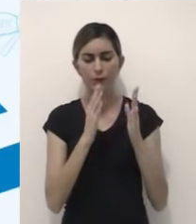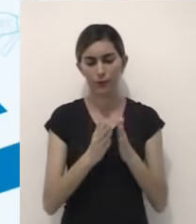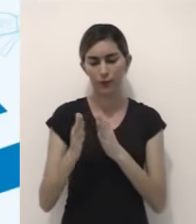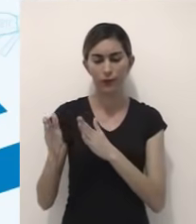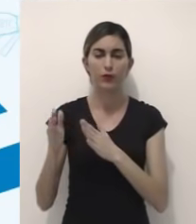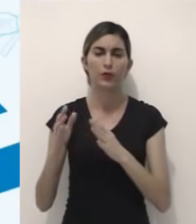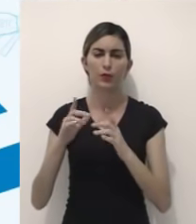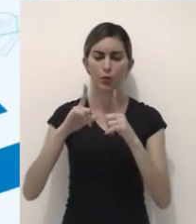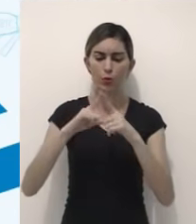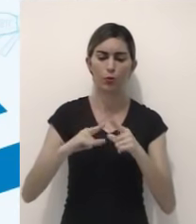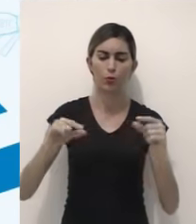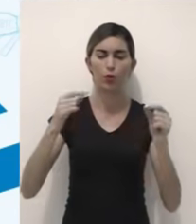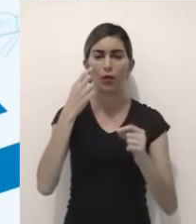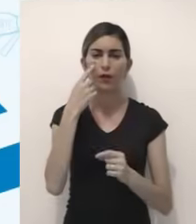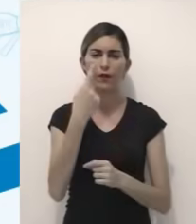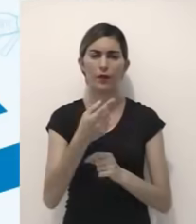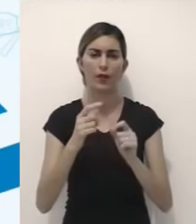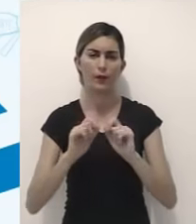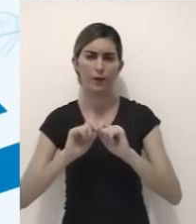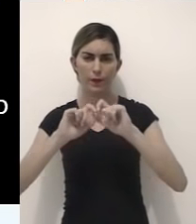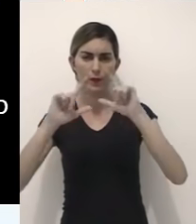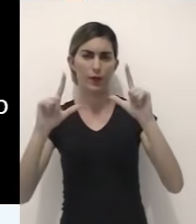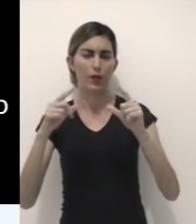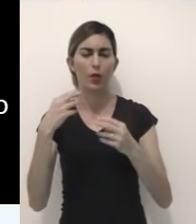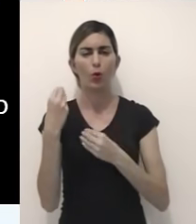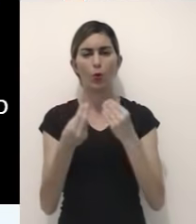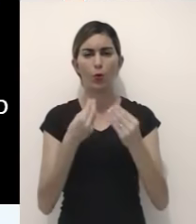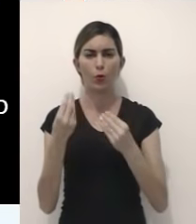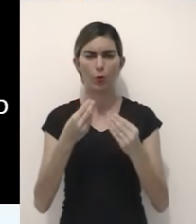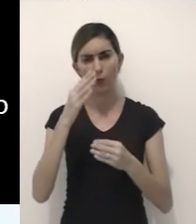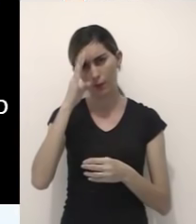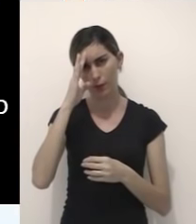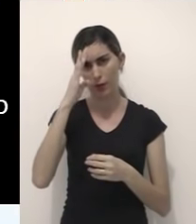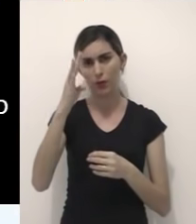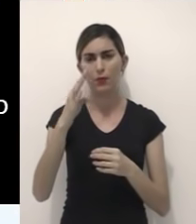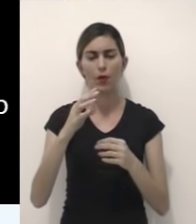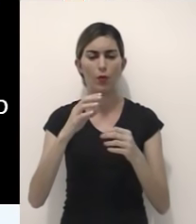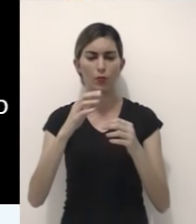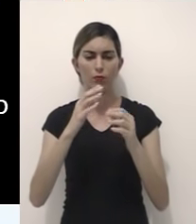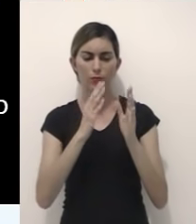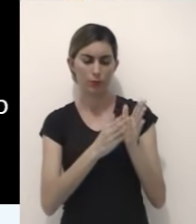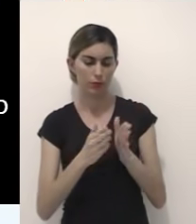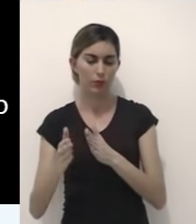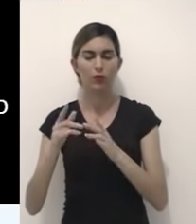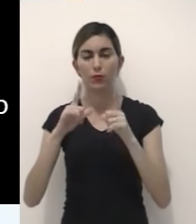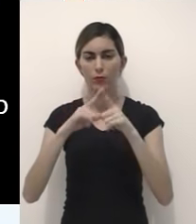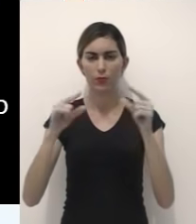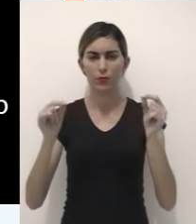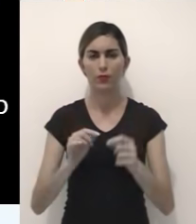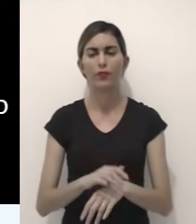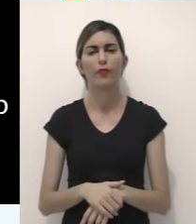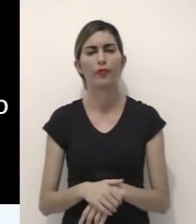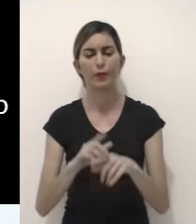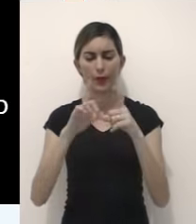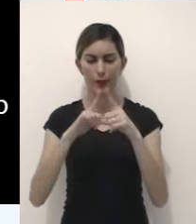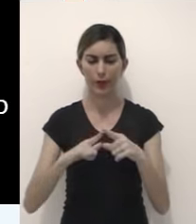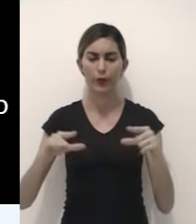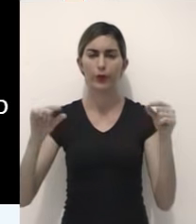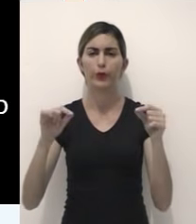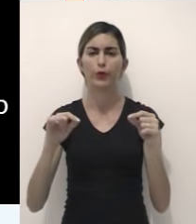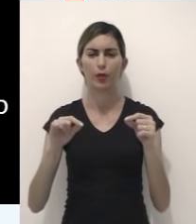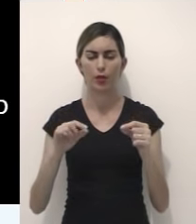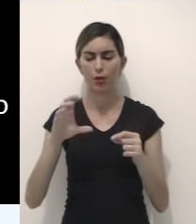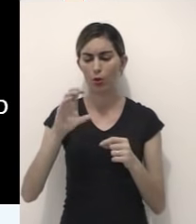responsável pelas fases da Lua. Vamos ver uma imagem mostrando as principais fases da Lua.